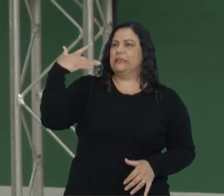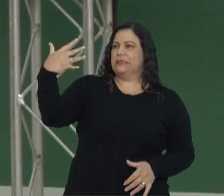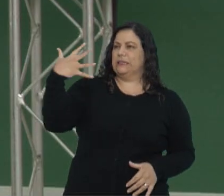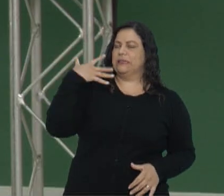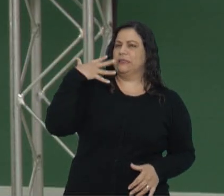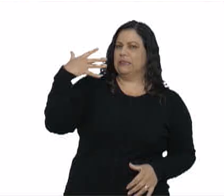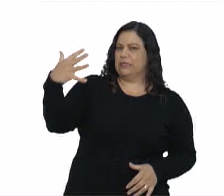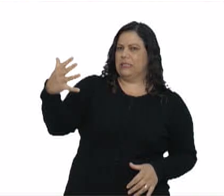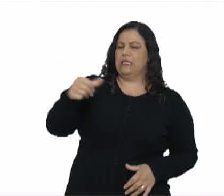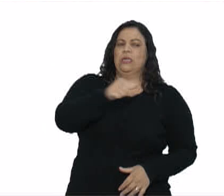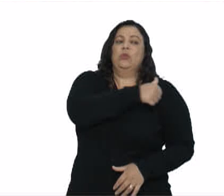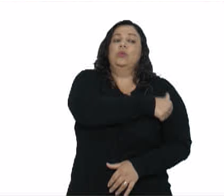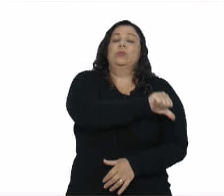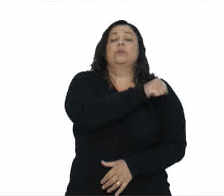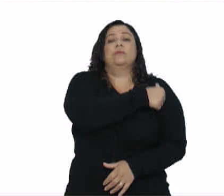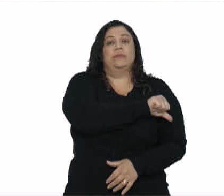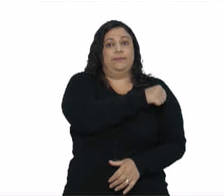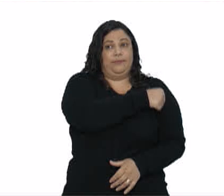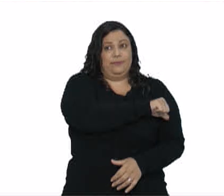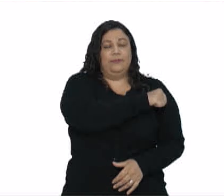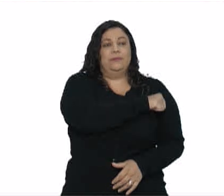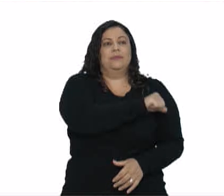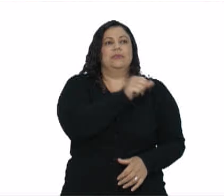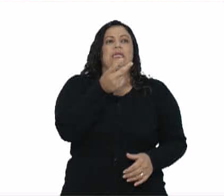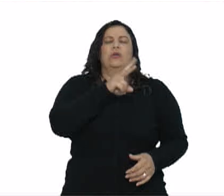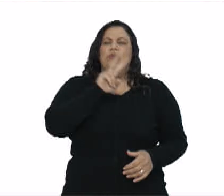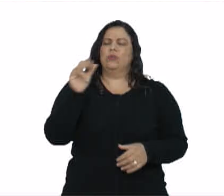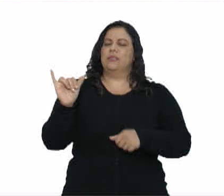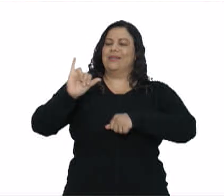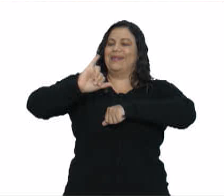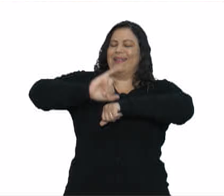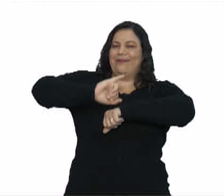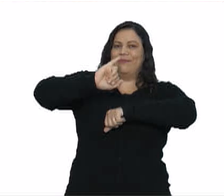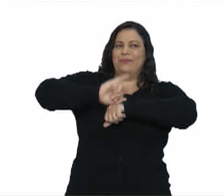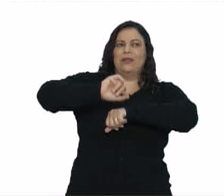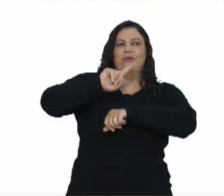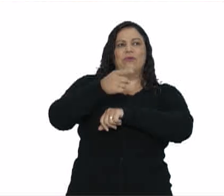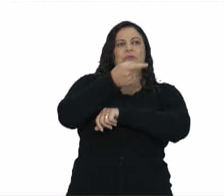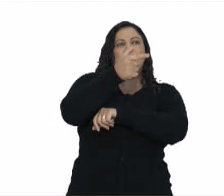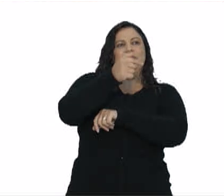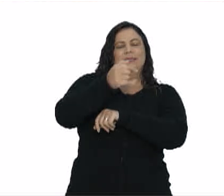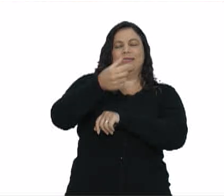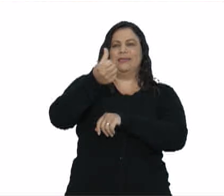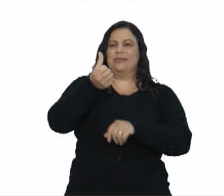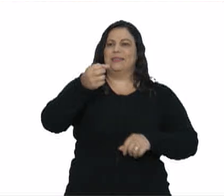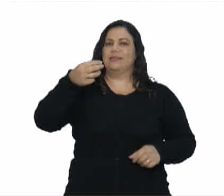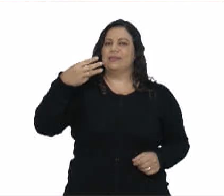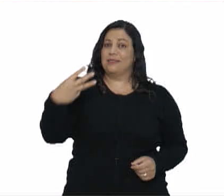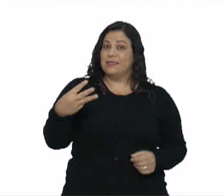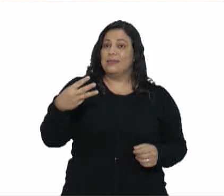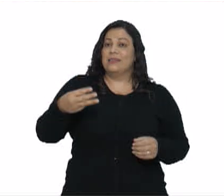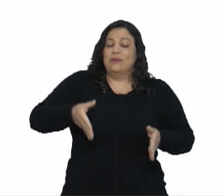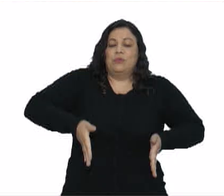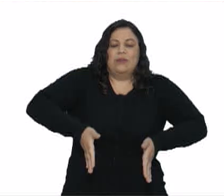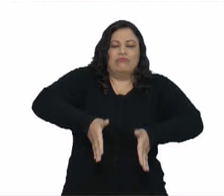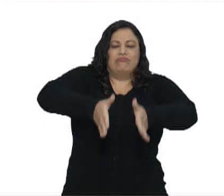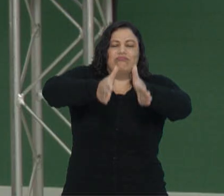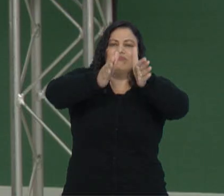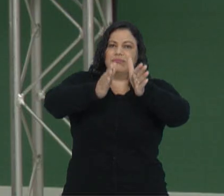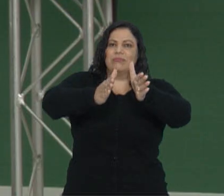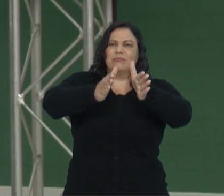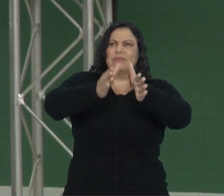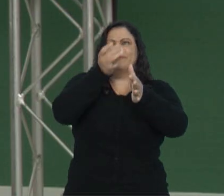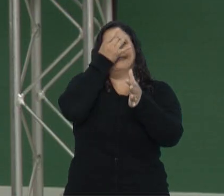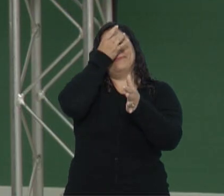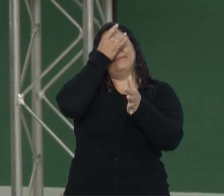disso. Extração do ouro em Minas, e o Rio de Janeiro se tornou a capital em 1763, porque era a rota mais fácil para mandar